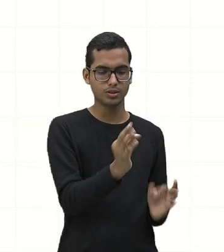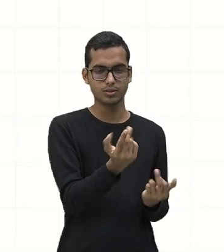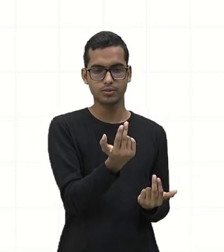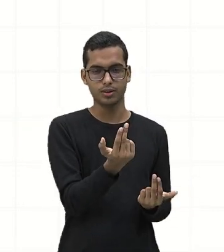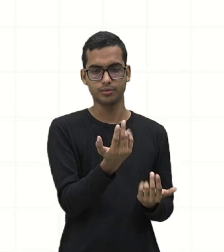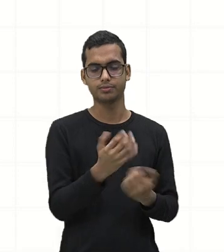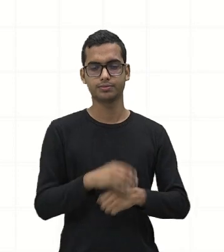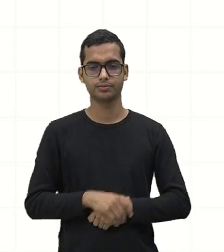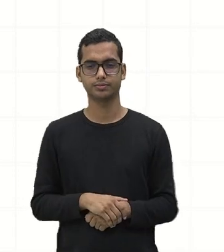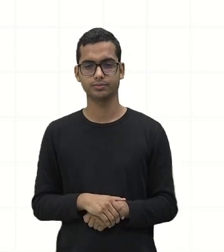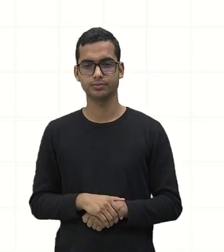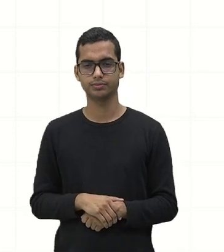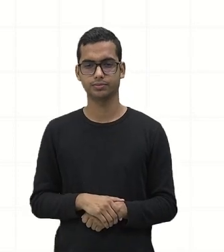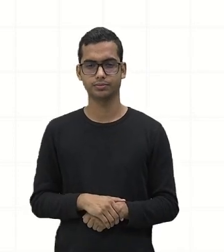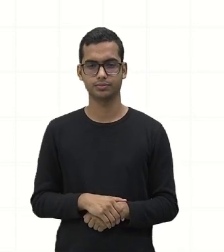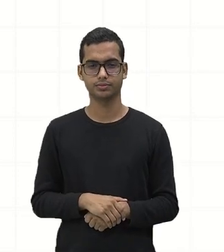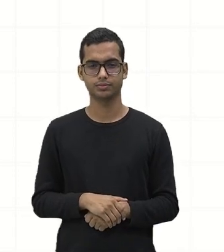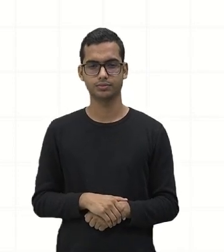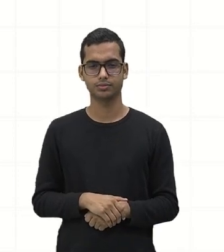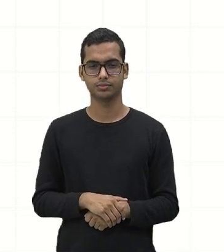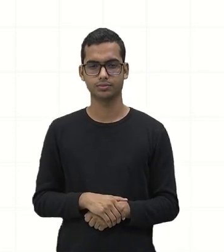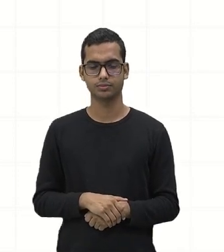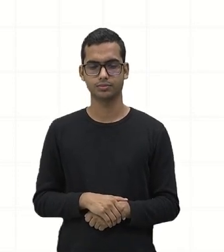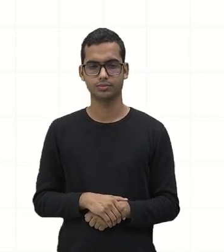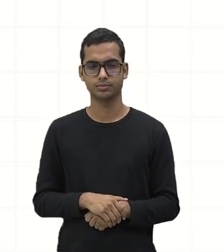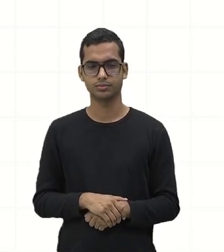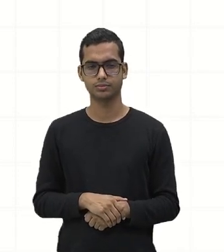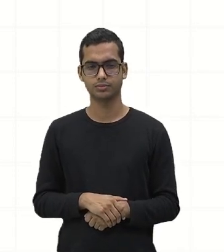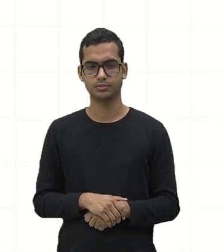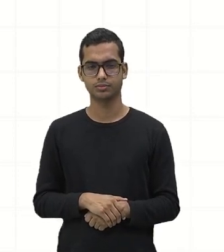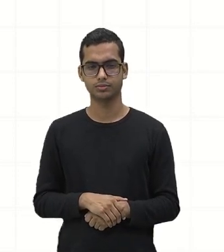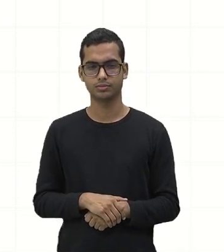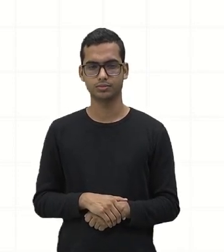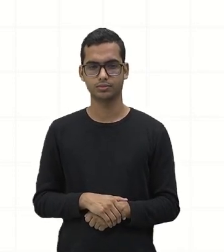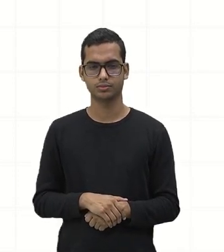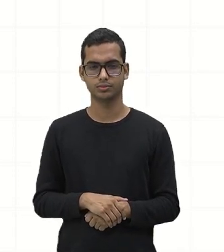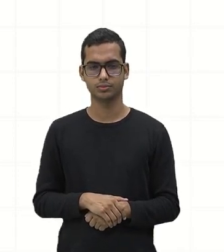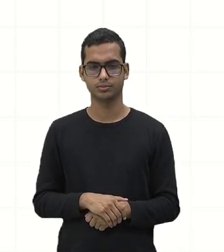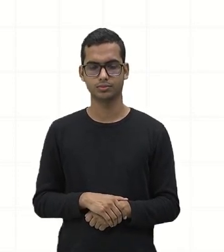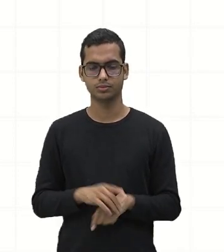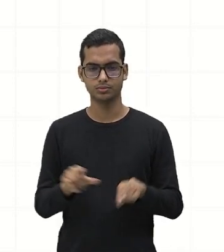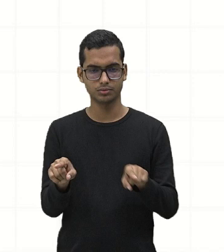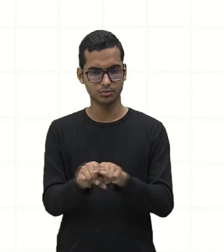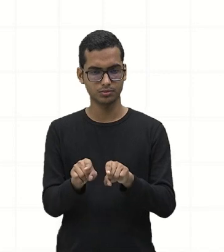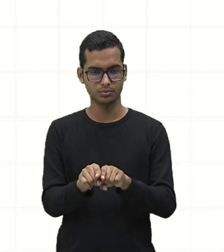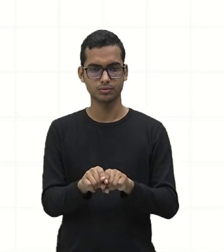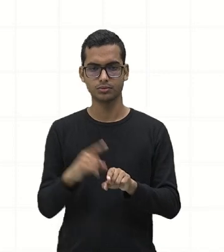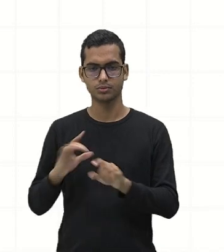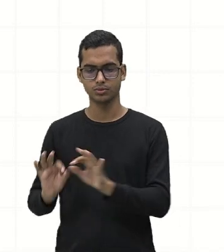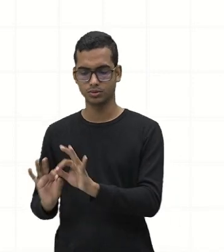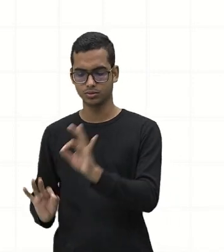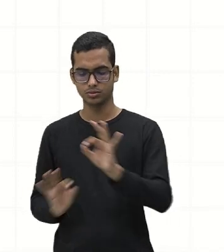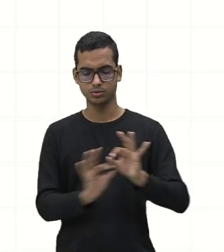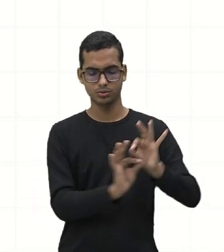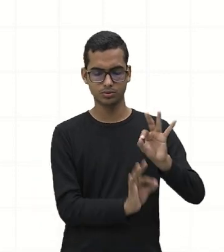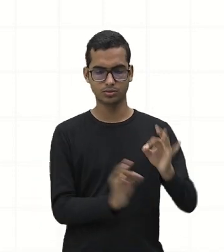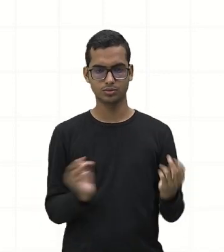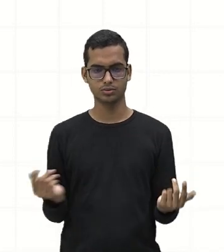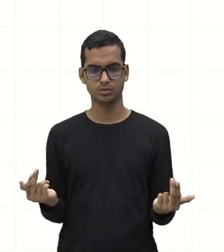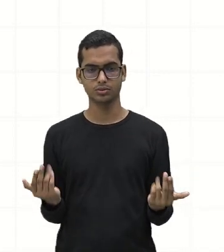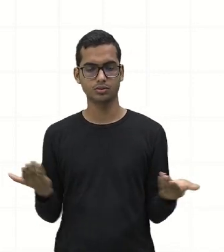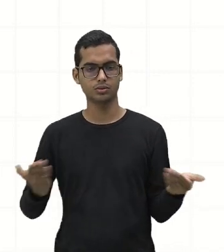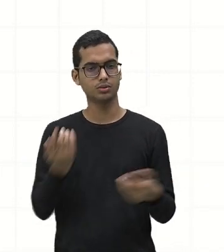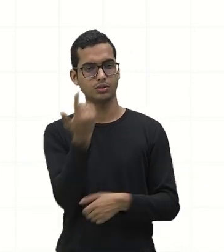é proporcional ao menor, assim como do outro lado, na outra reta também. Beleza? Vamos para o